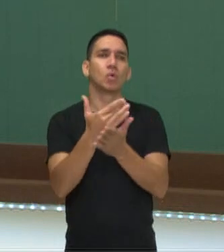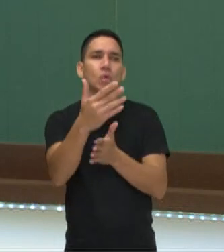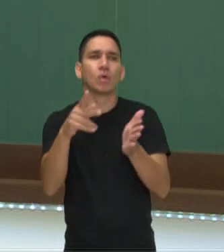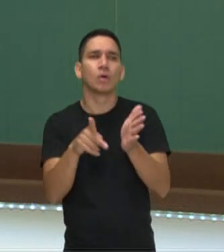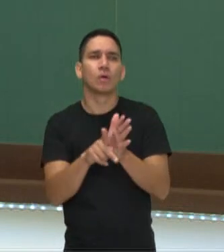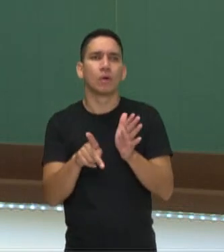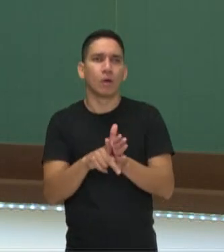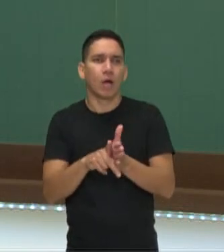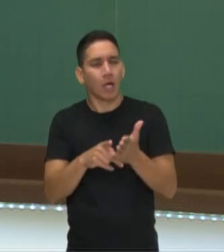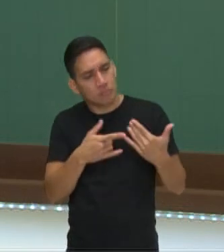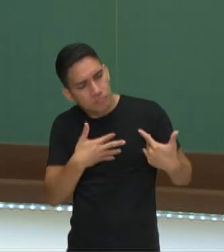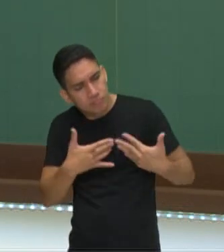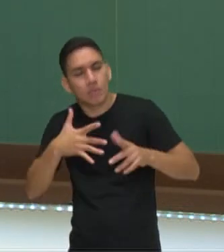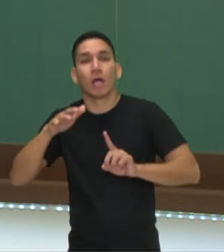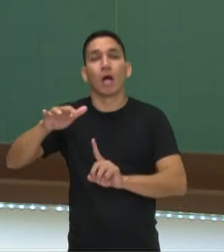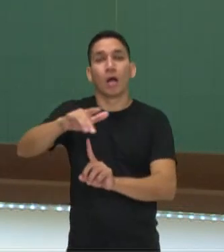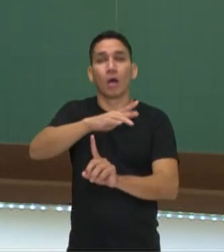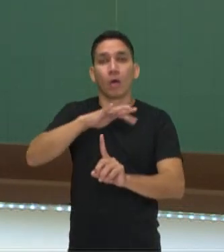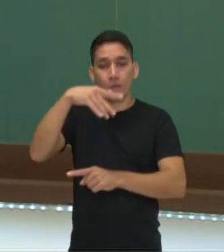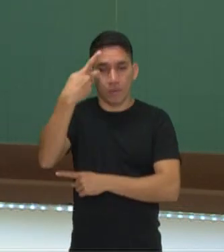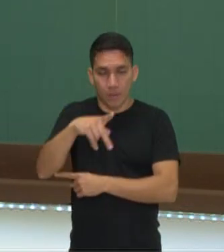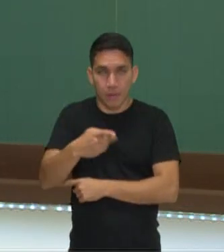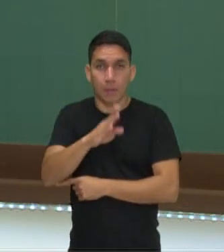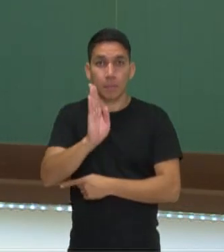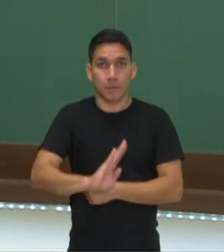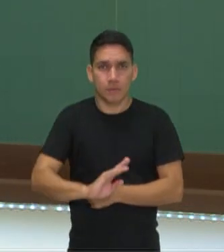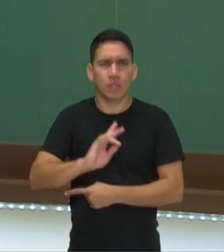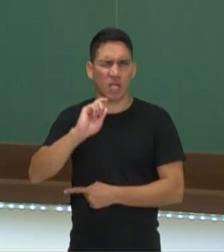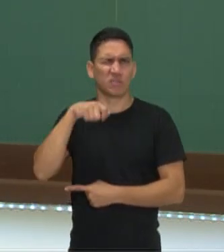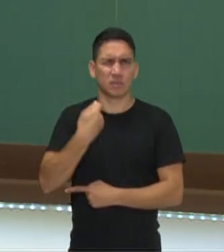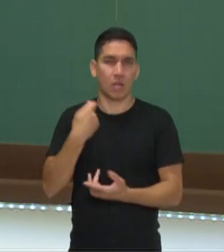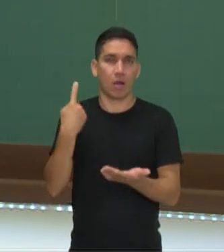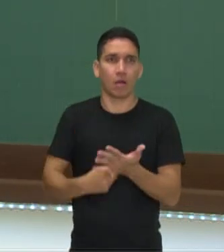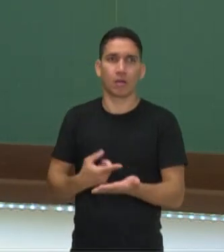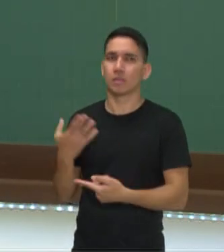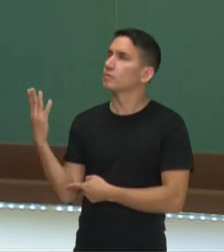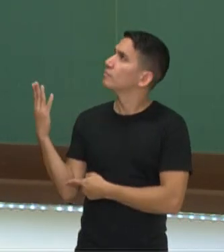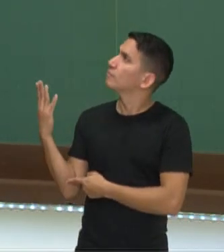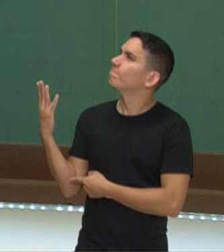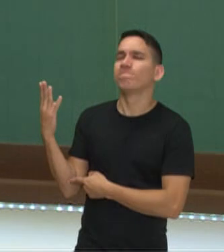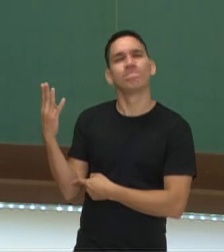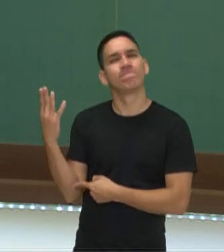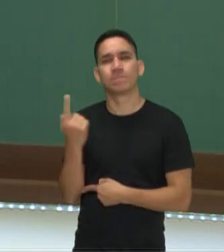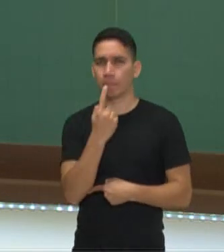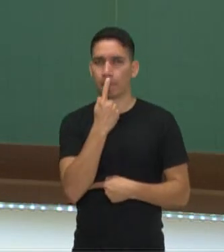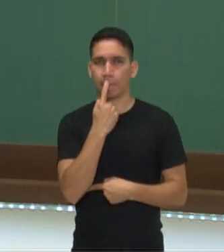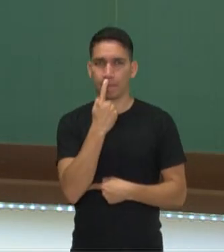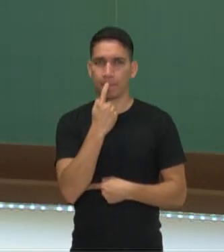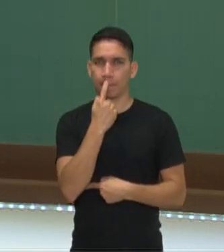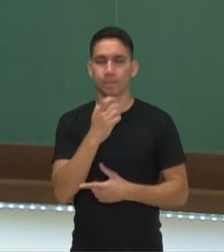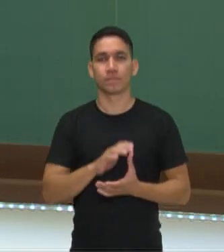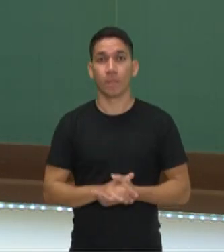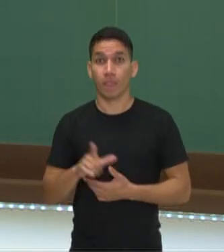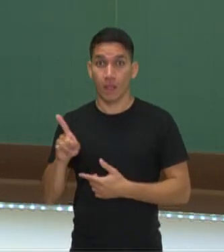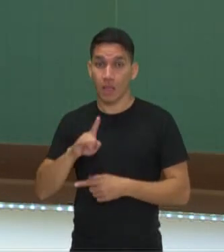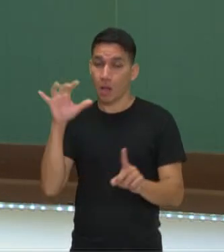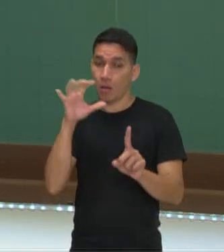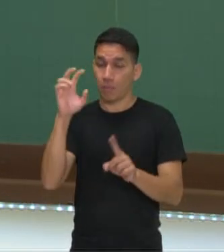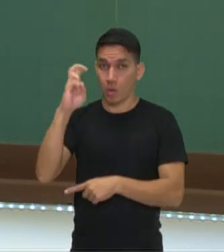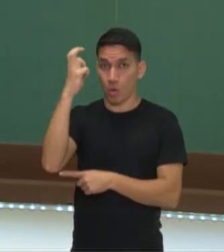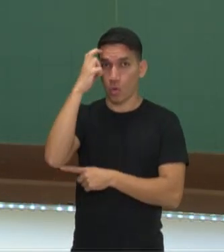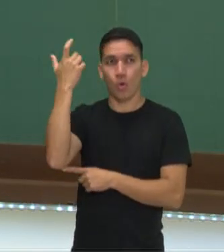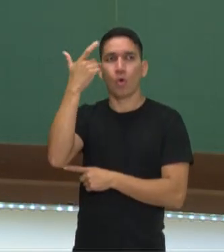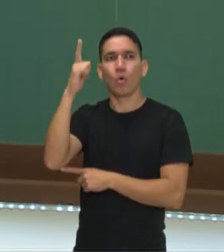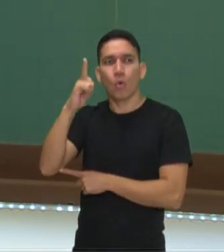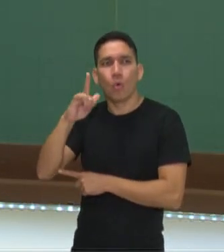brasileira e ele foi muito influenciado pela perspectiva culturalista de Franz Boas, outro autor importante